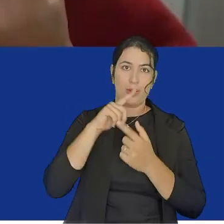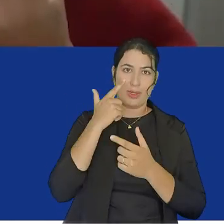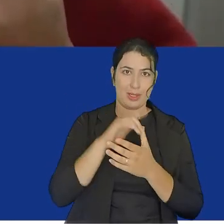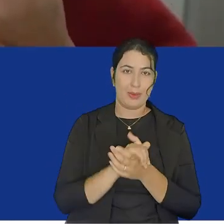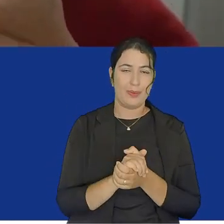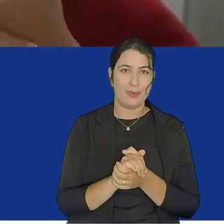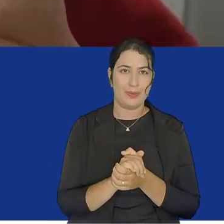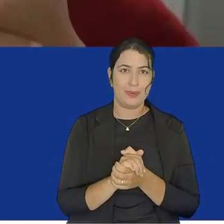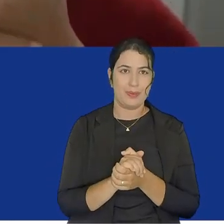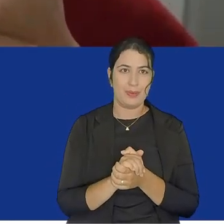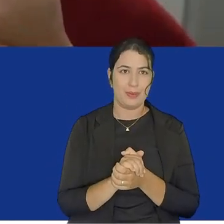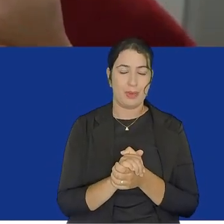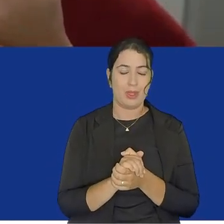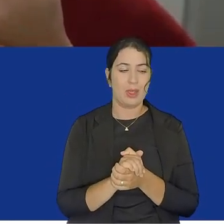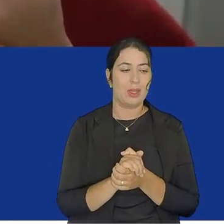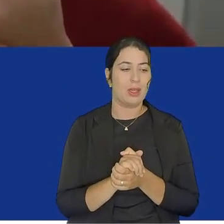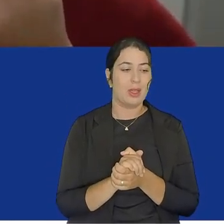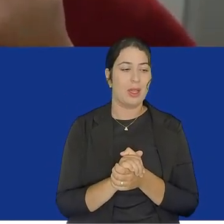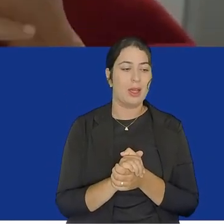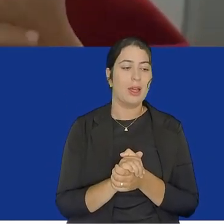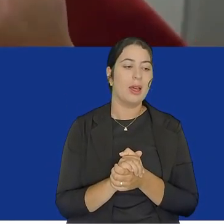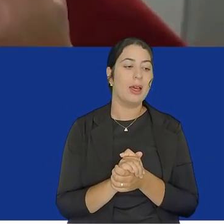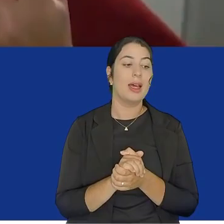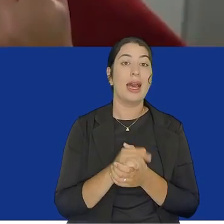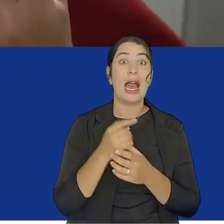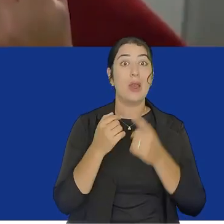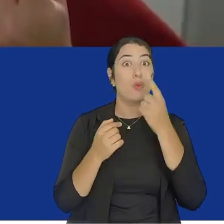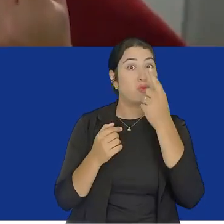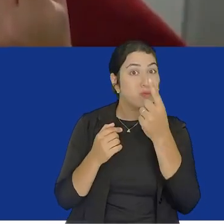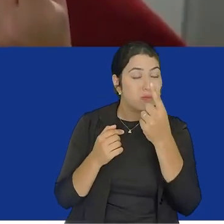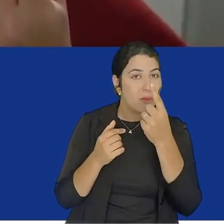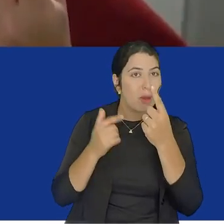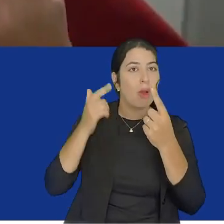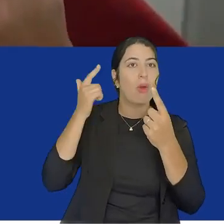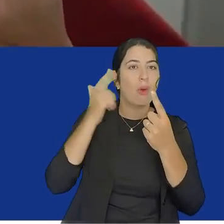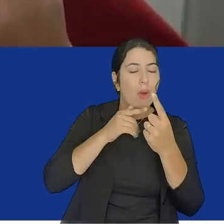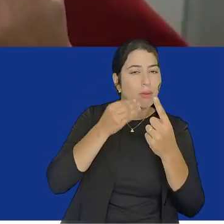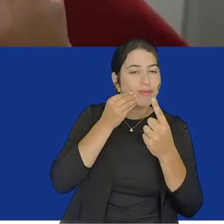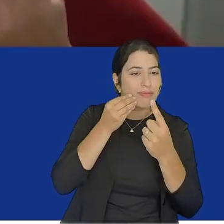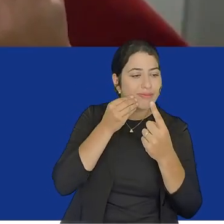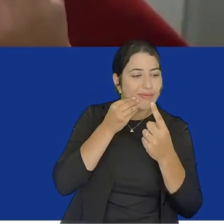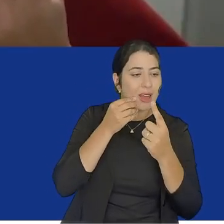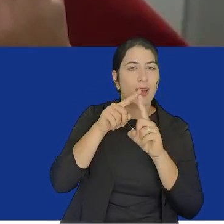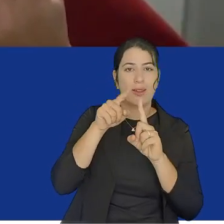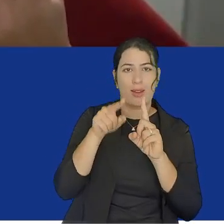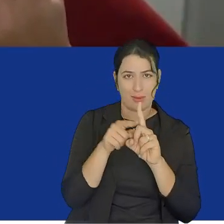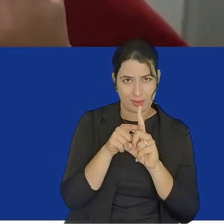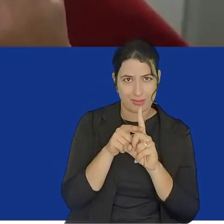tentativa de fertilização. Nessa uma tentativa, ela ficou